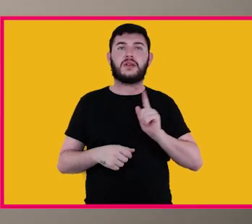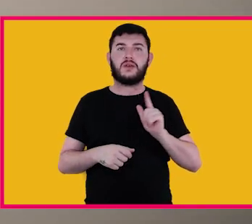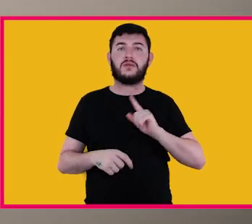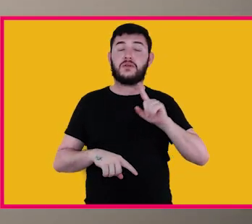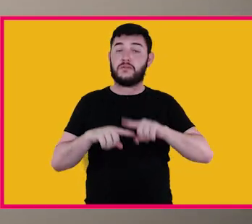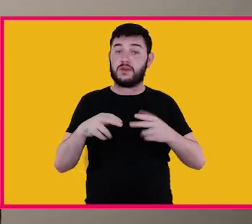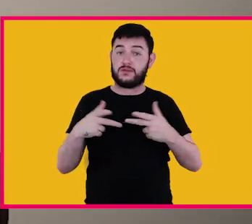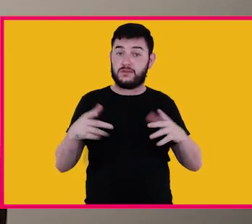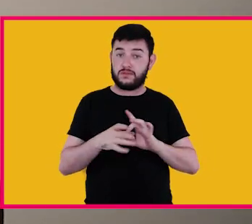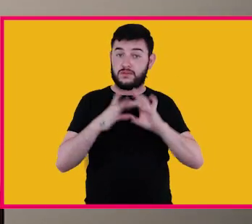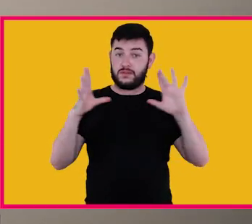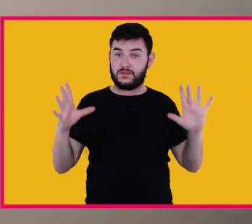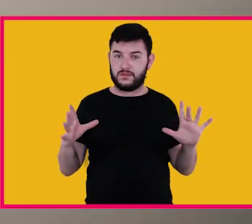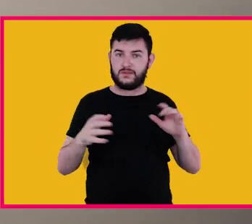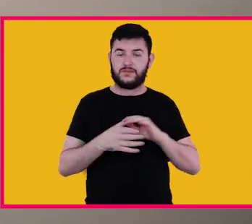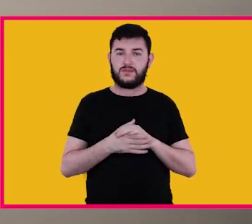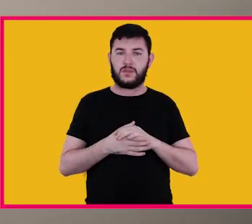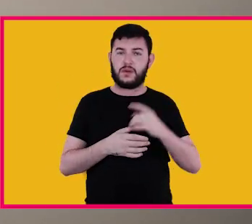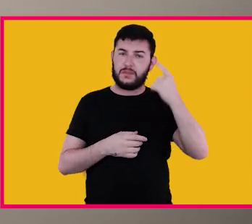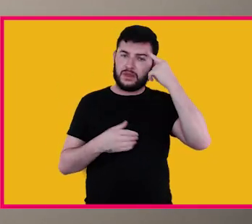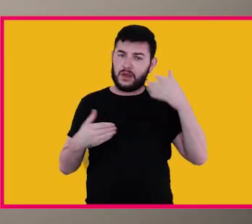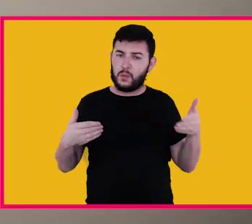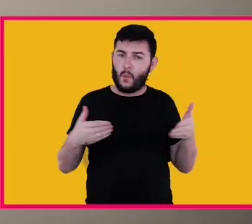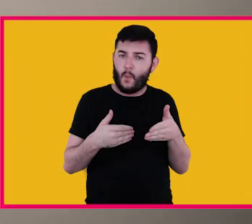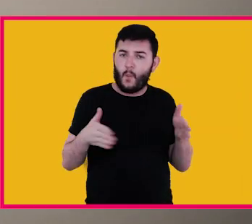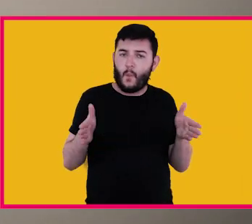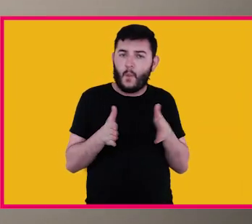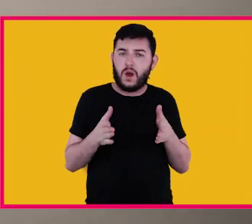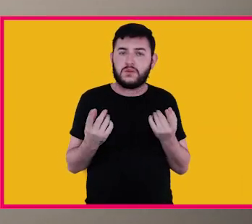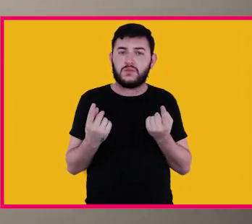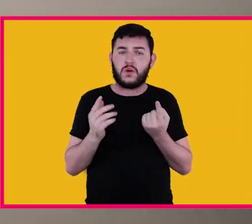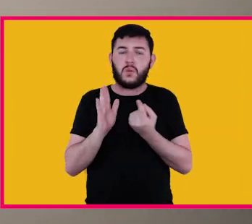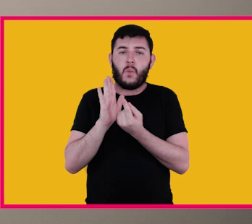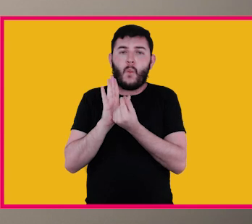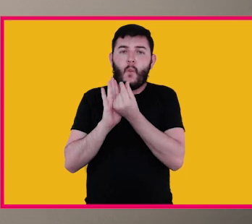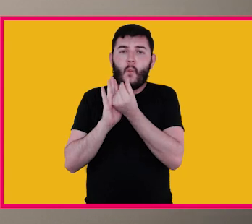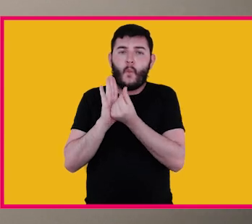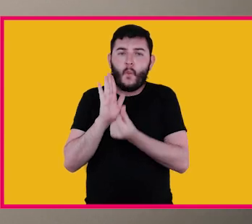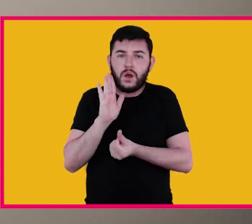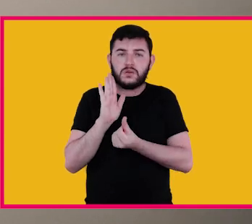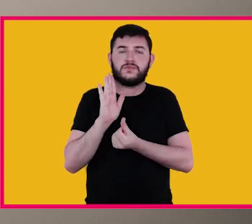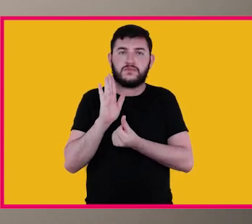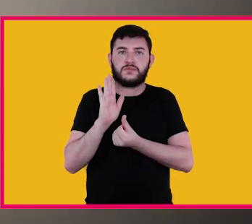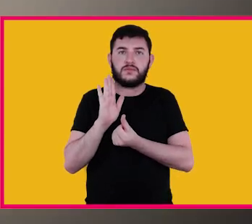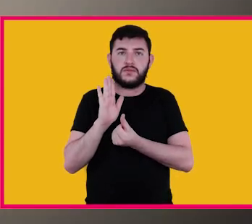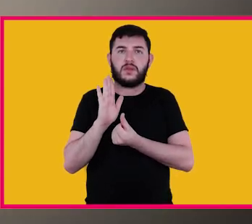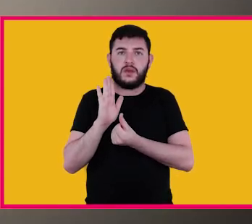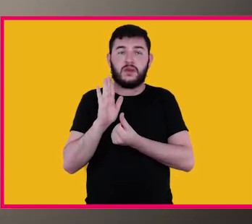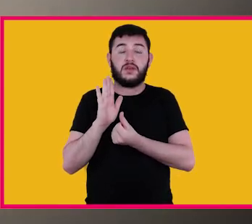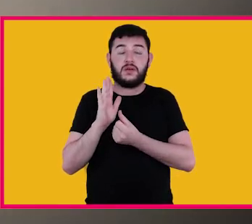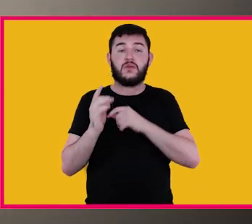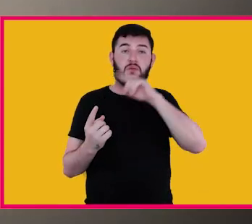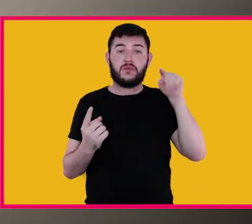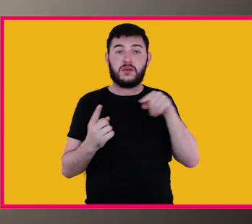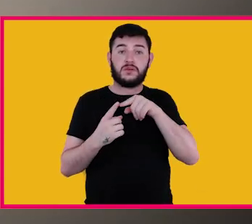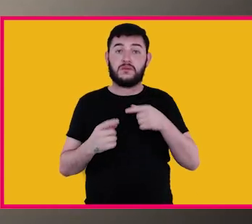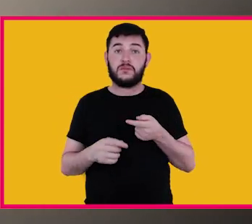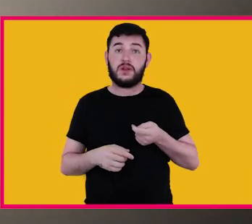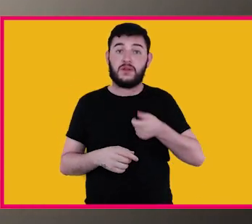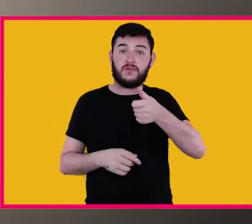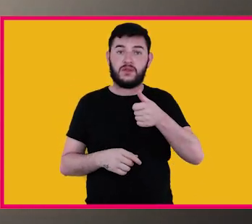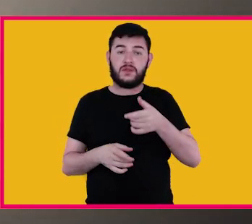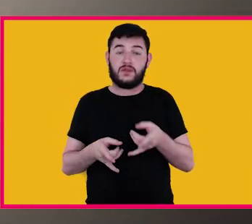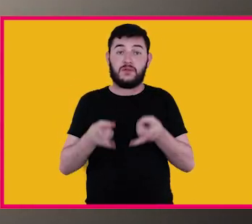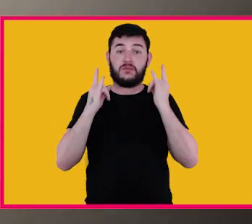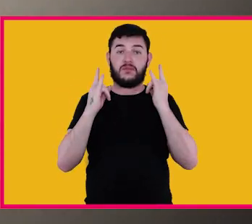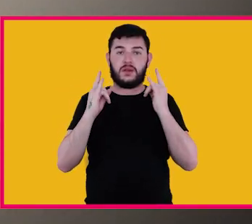Essa abordagem de menor escala e custo mais enxuto busca maximizar o impacto cultural e social desses equipamentos. Os módulos mobiliários foram